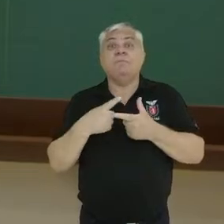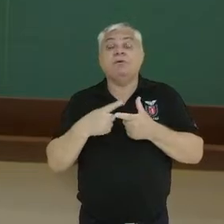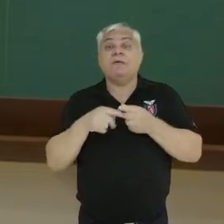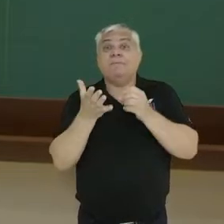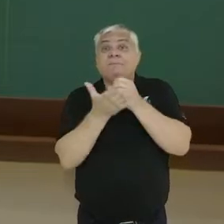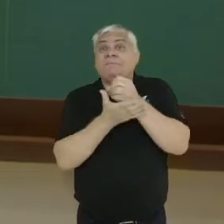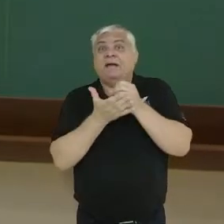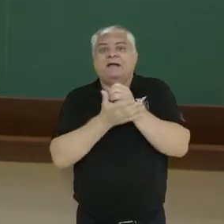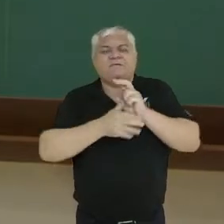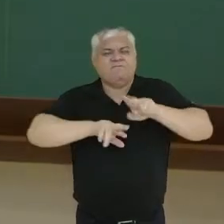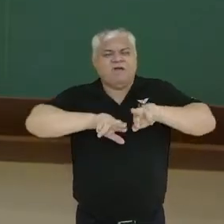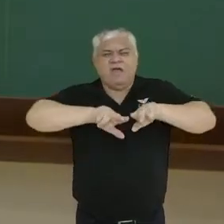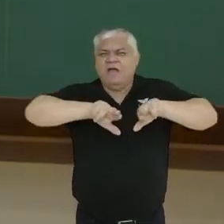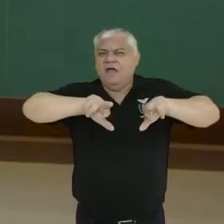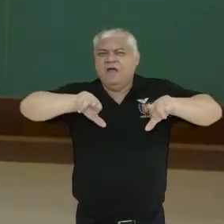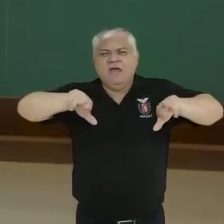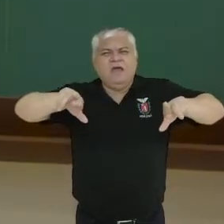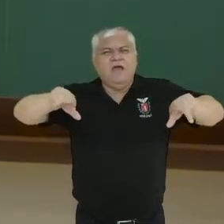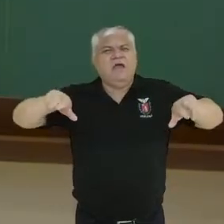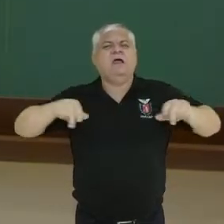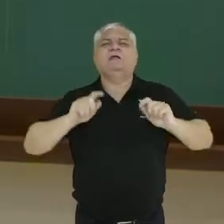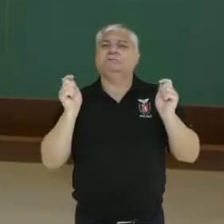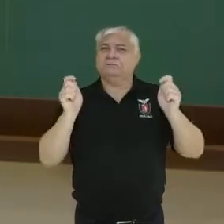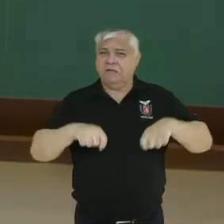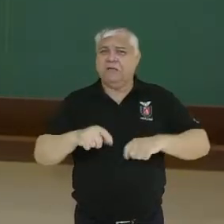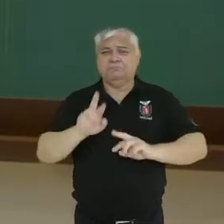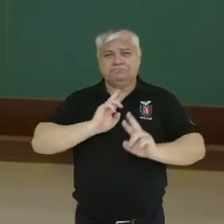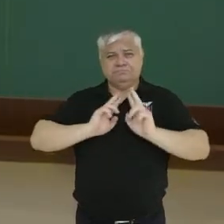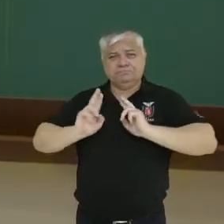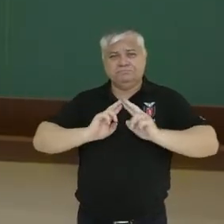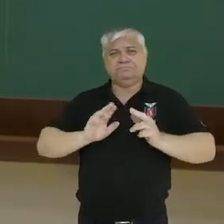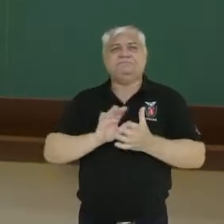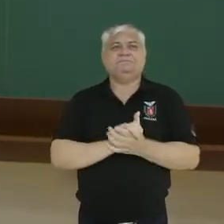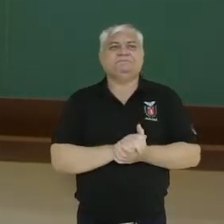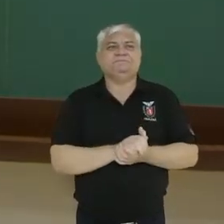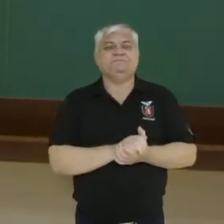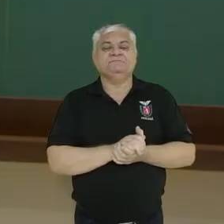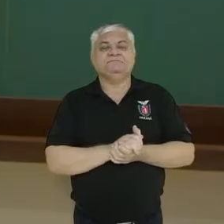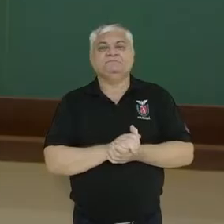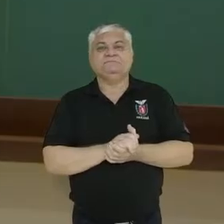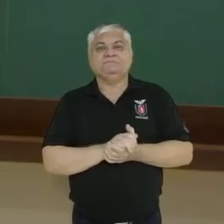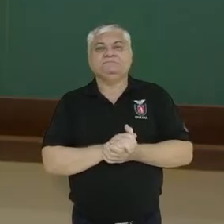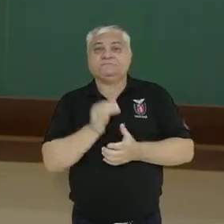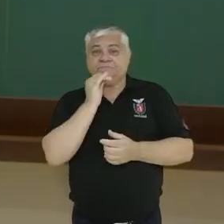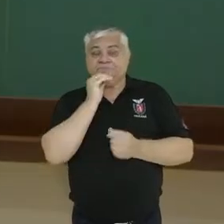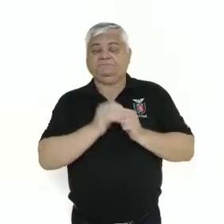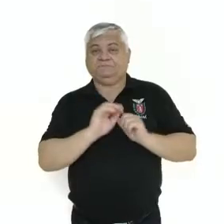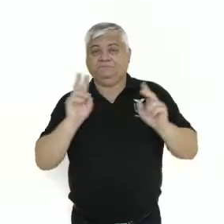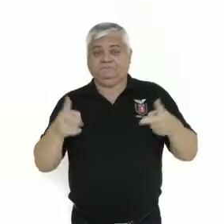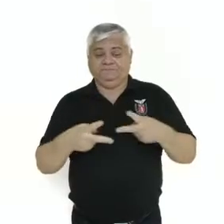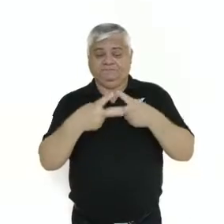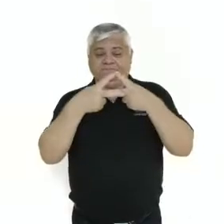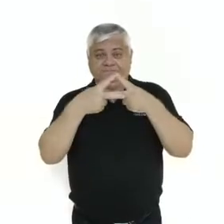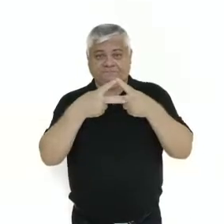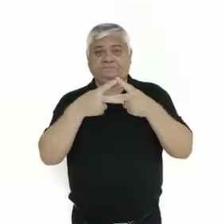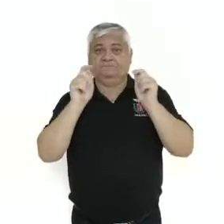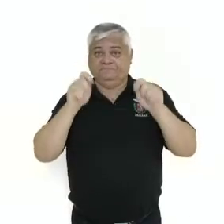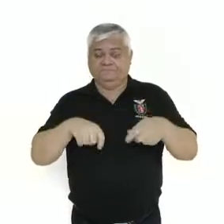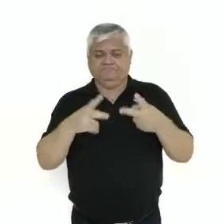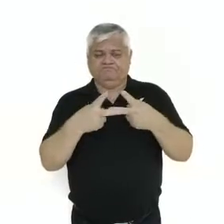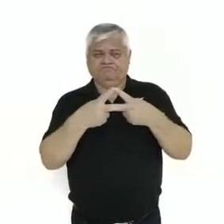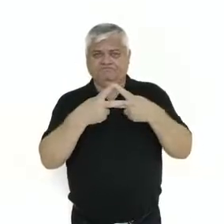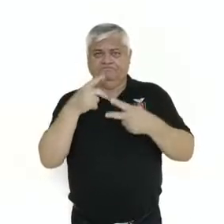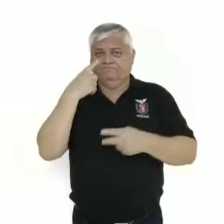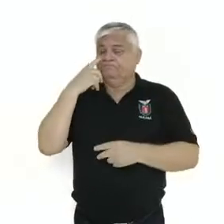base para muita demonstração, para muitos resultados. Vamos lá então. O triângulo retângulo pode ser encontrado nas